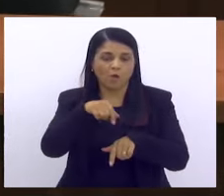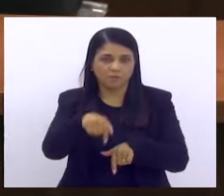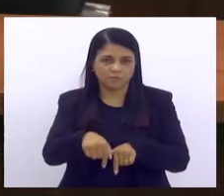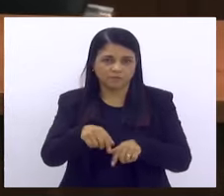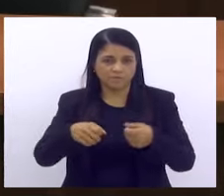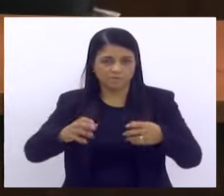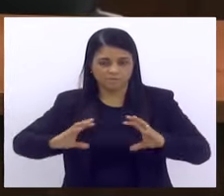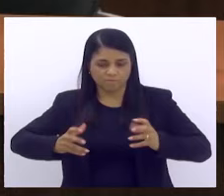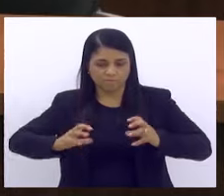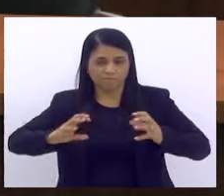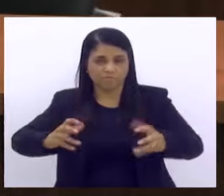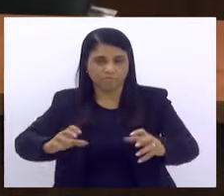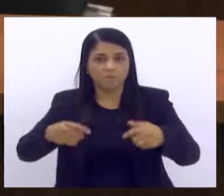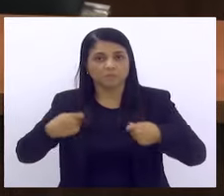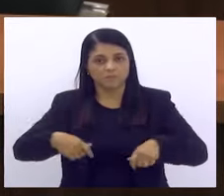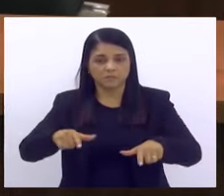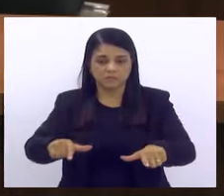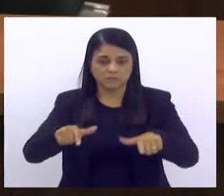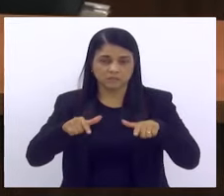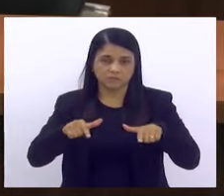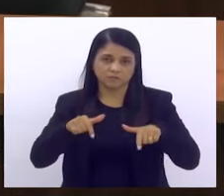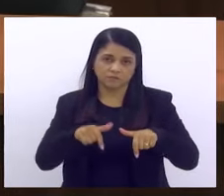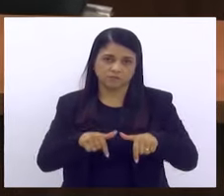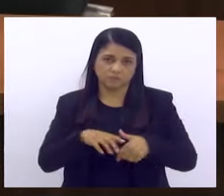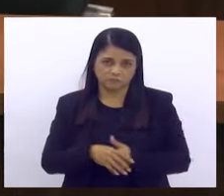que ter certificação.